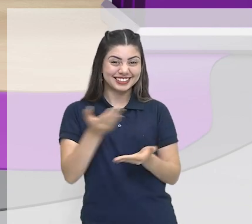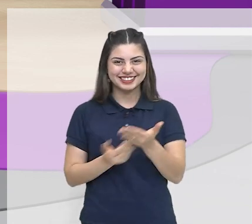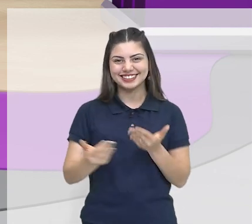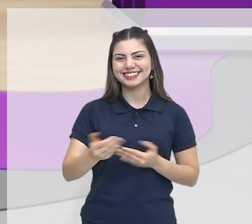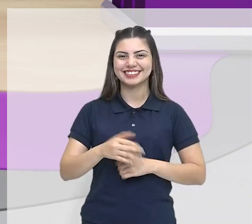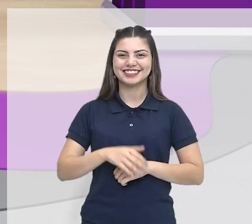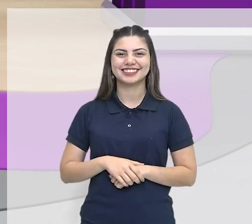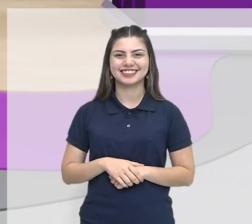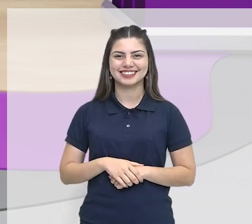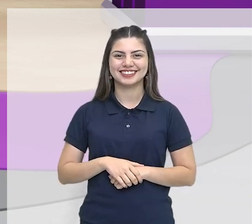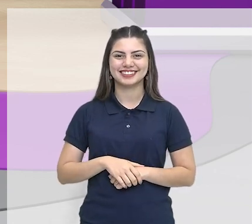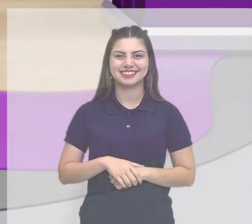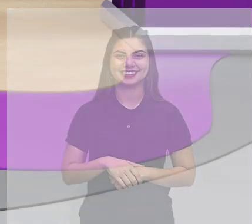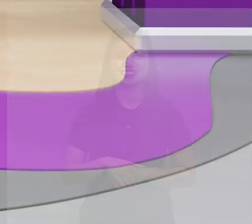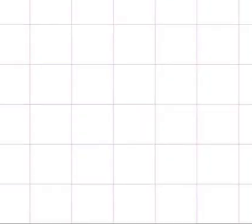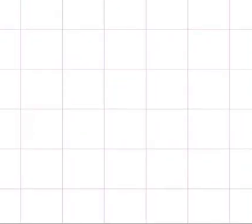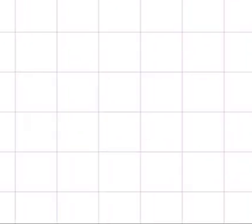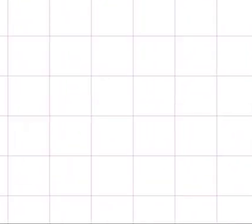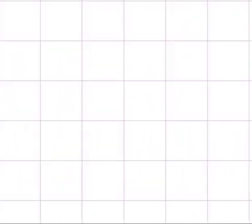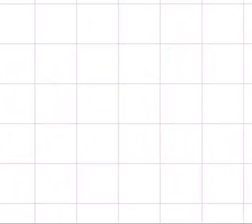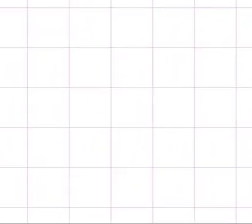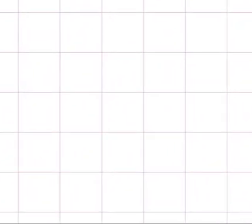Vamos à nossa aula.